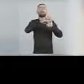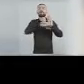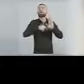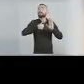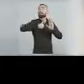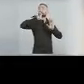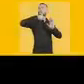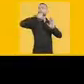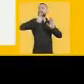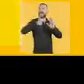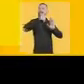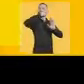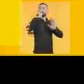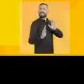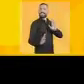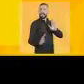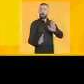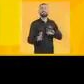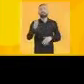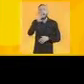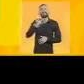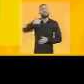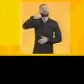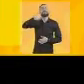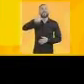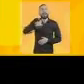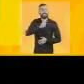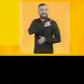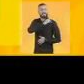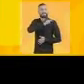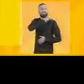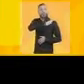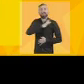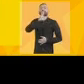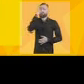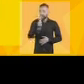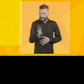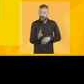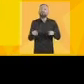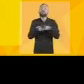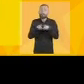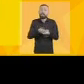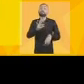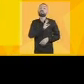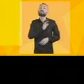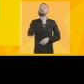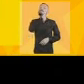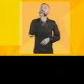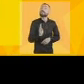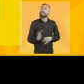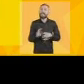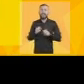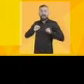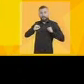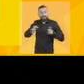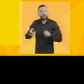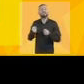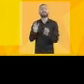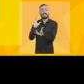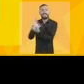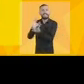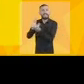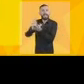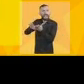Prioridade Federal Prioridades de Haddad Ensino Médio Federal Força Especial da Polícia Federal Para